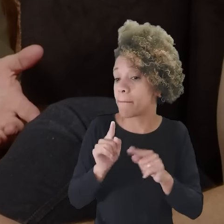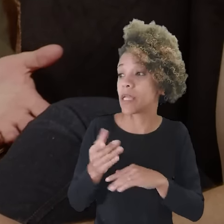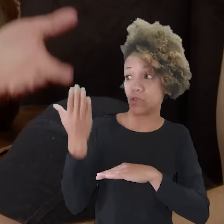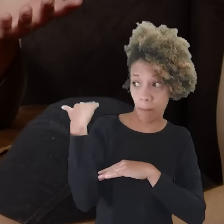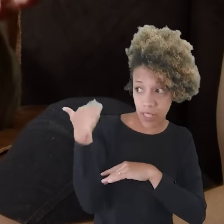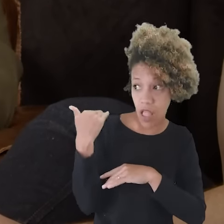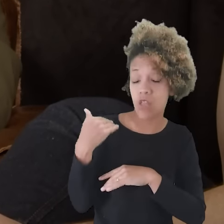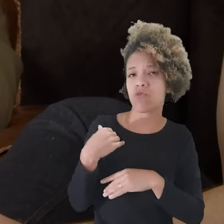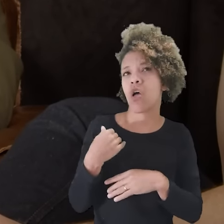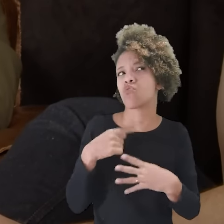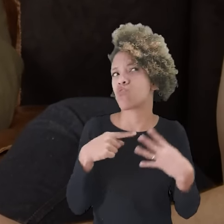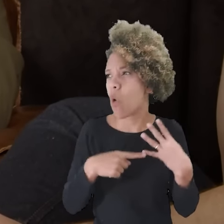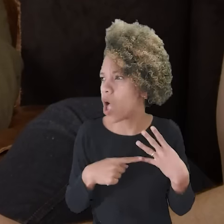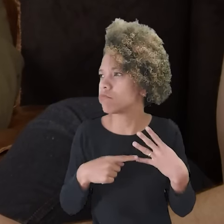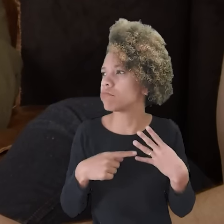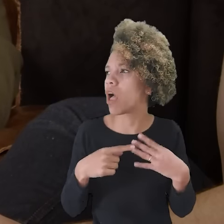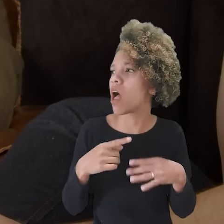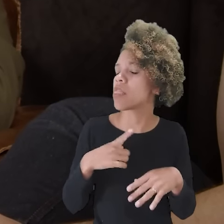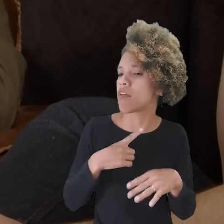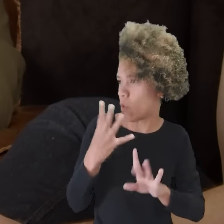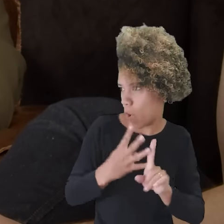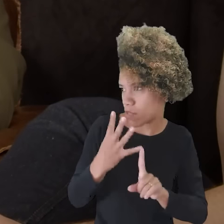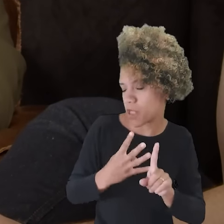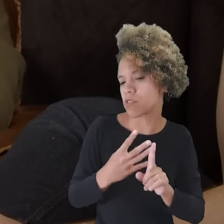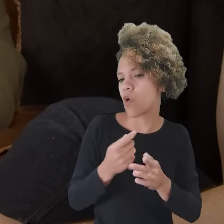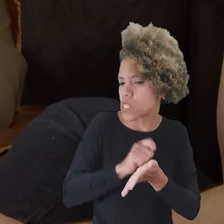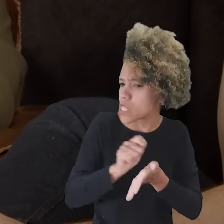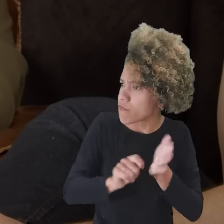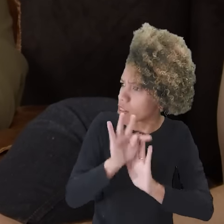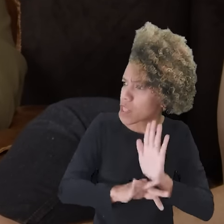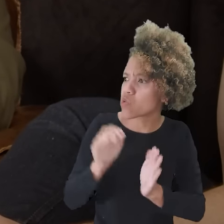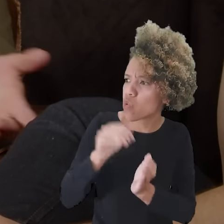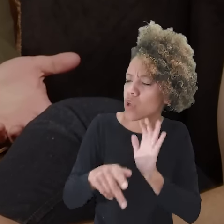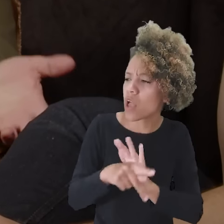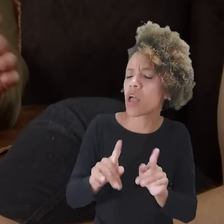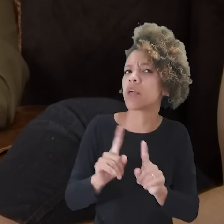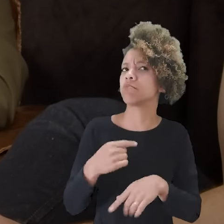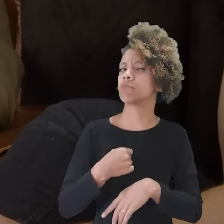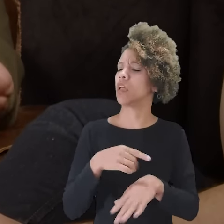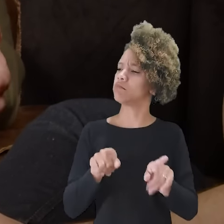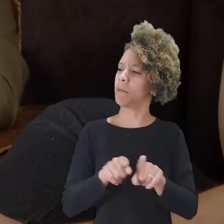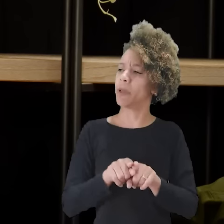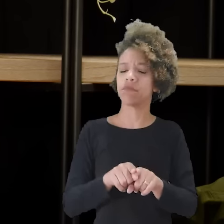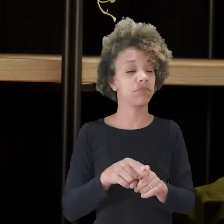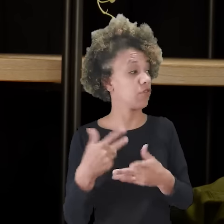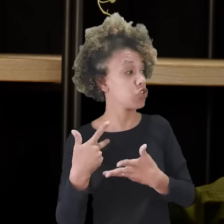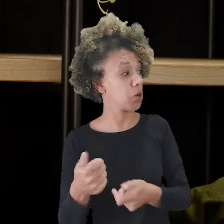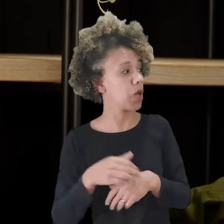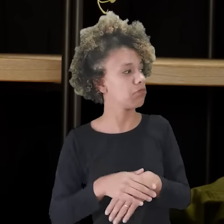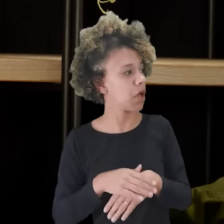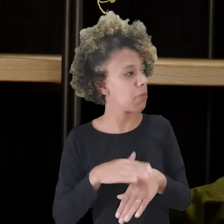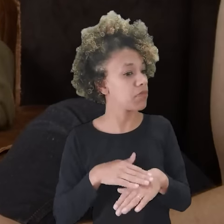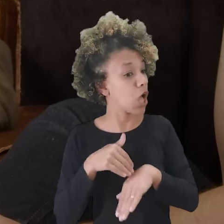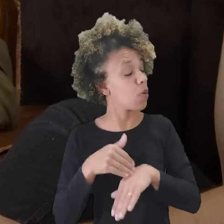naquela época as quatro cinco milhões temporadas eu escrevi muita coisa do do Recife e número 3 Eu também sinto né sabia que eu fui chamado para